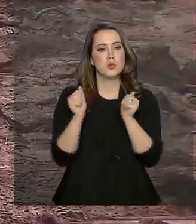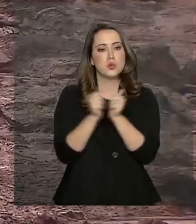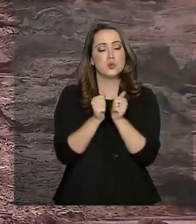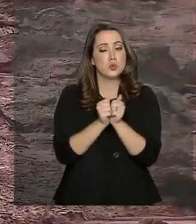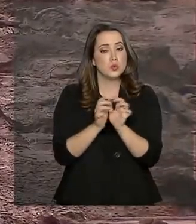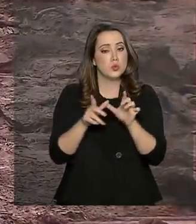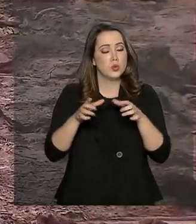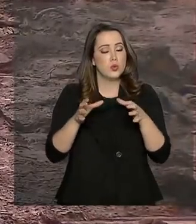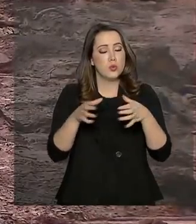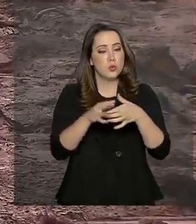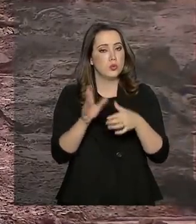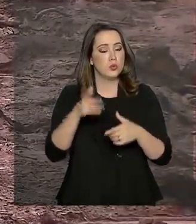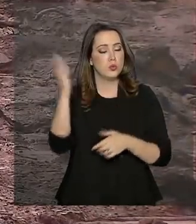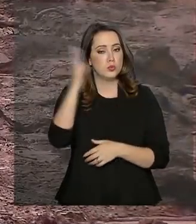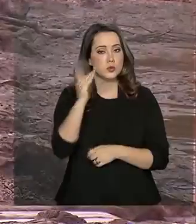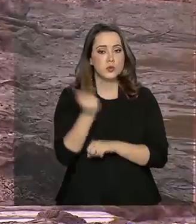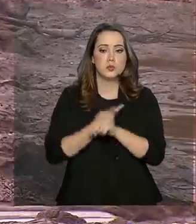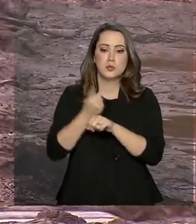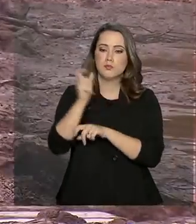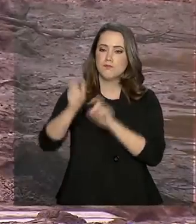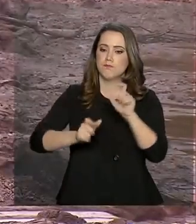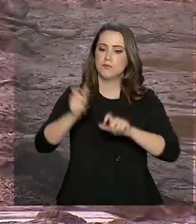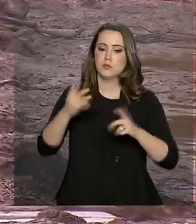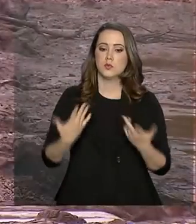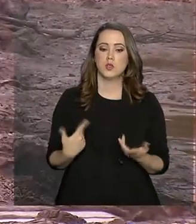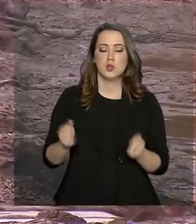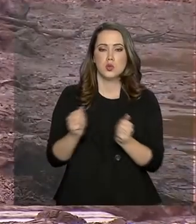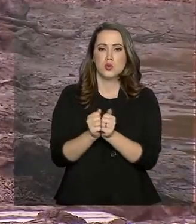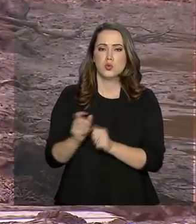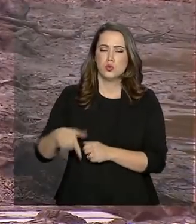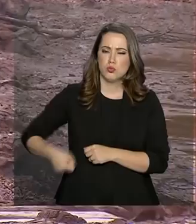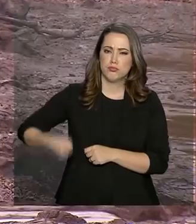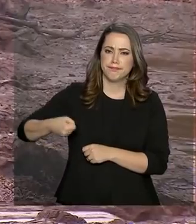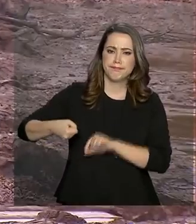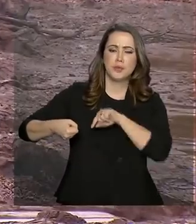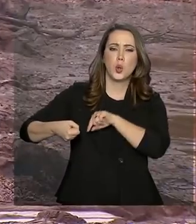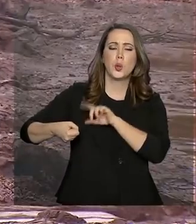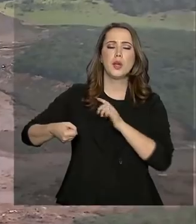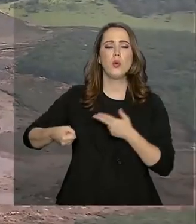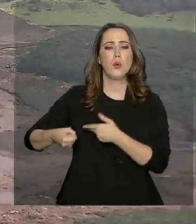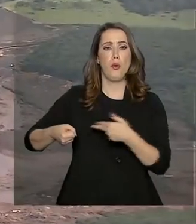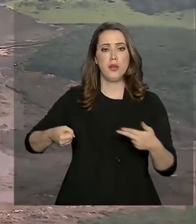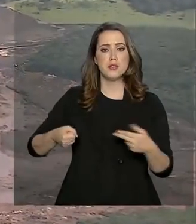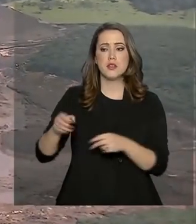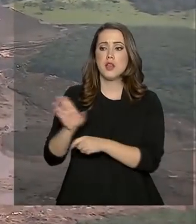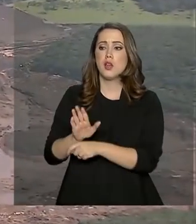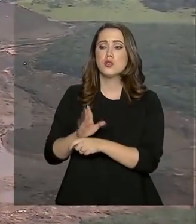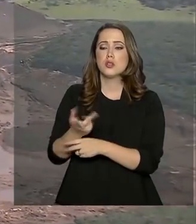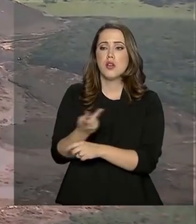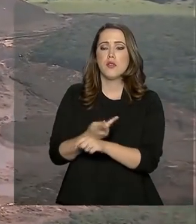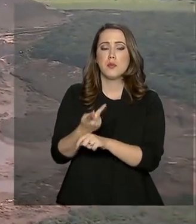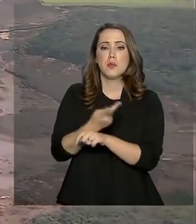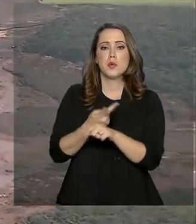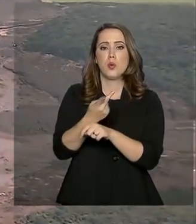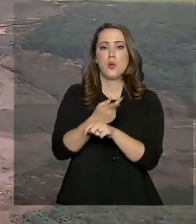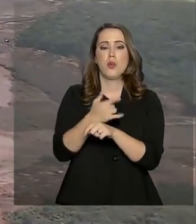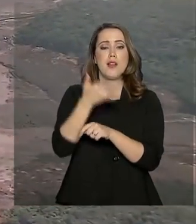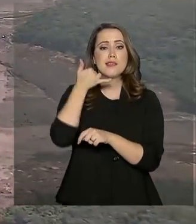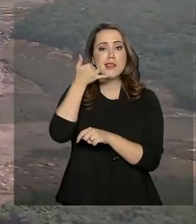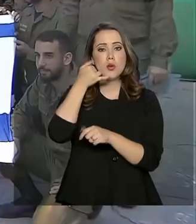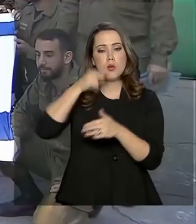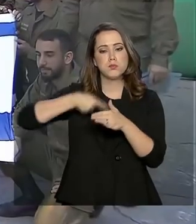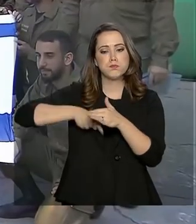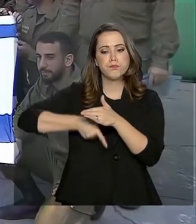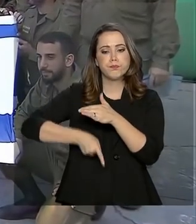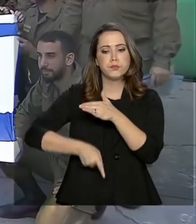aos brasileiros na procura por vítimas. Na mala, radares que ajudavam na localização de celulares a 4 metros abaixo da